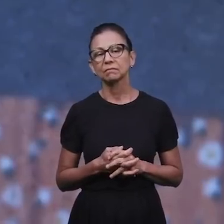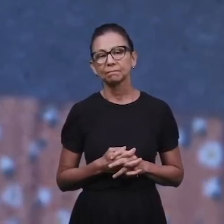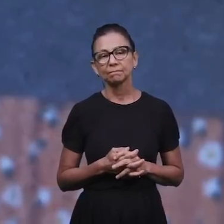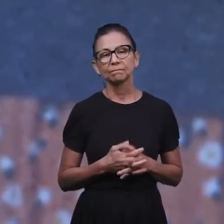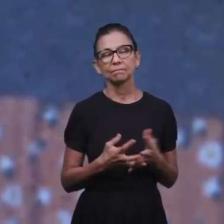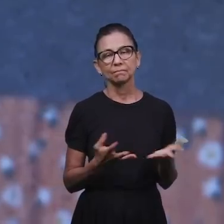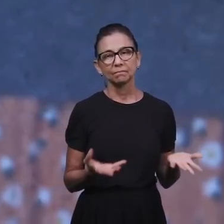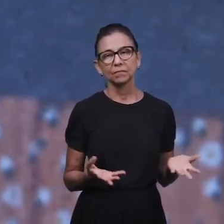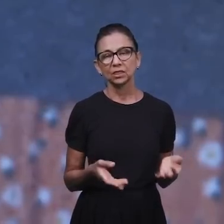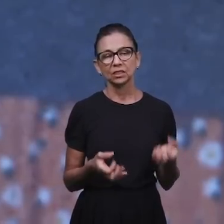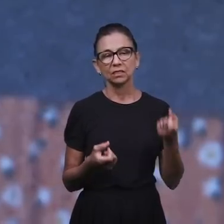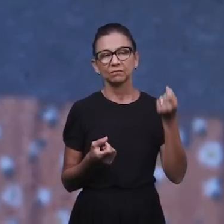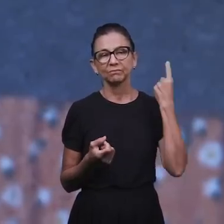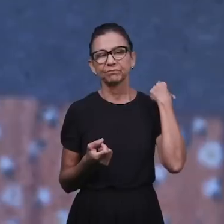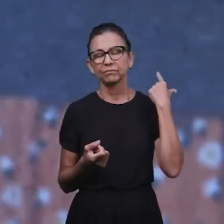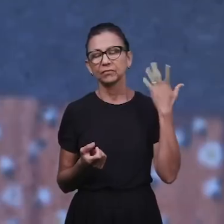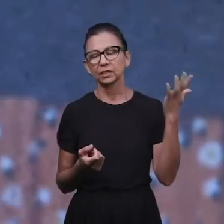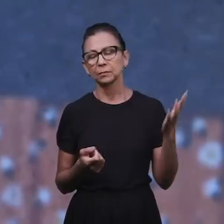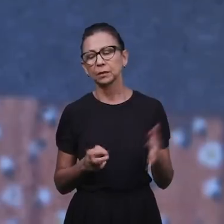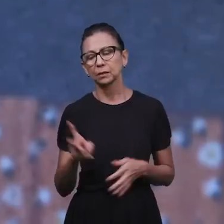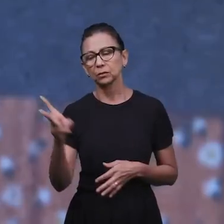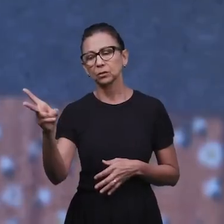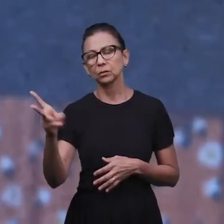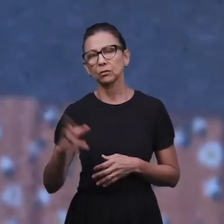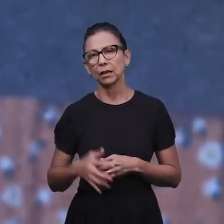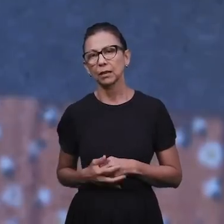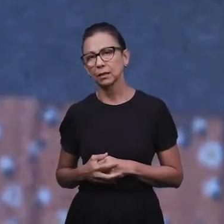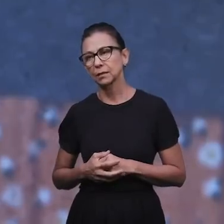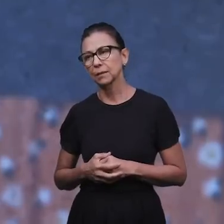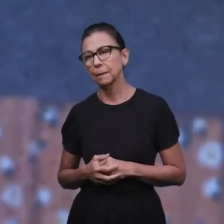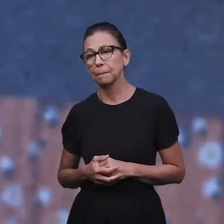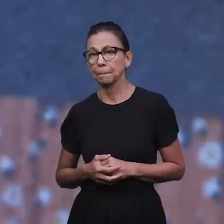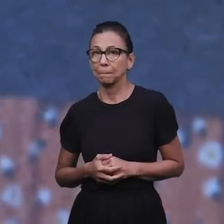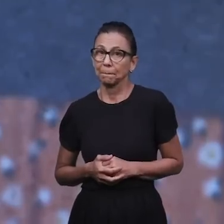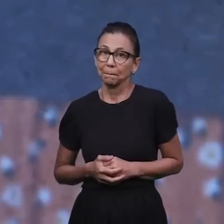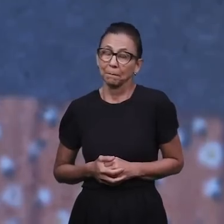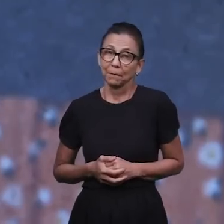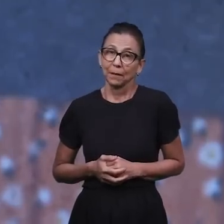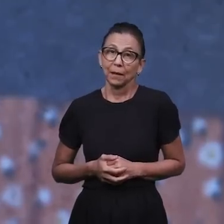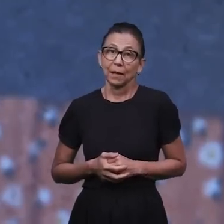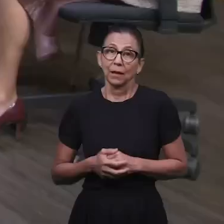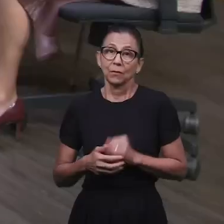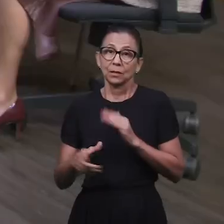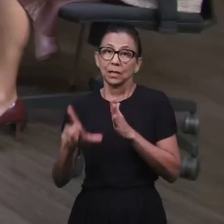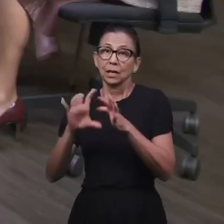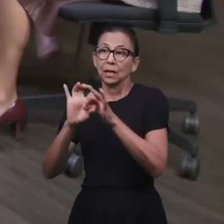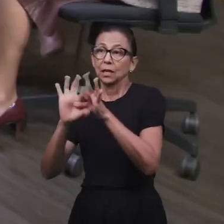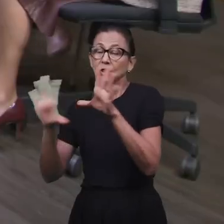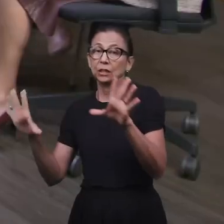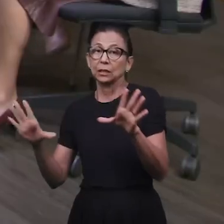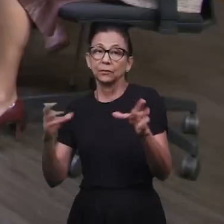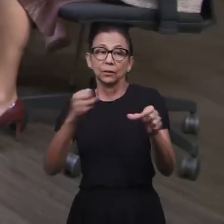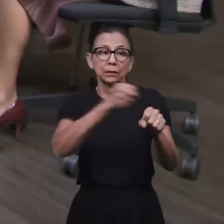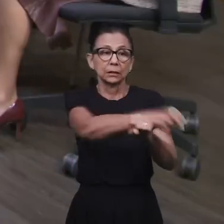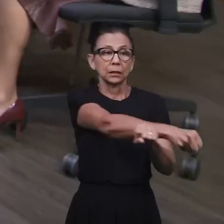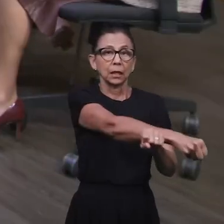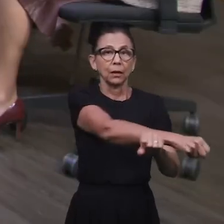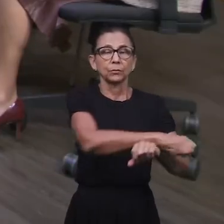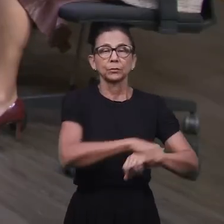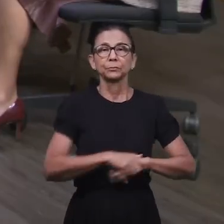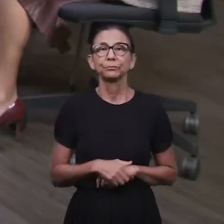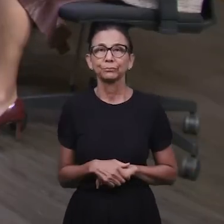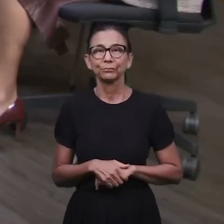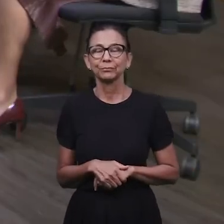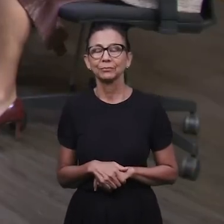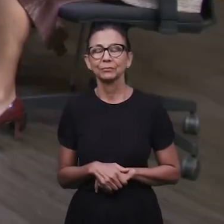pequenininho e que podia ter sido deixado para lá e seguido na caminhada. Troca a liberdade pela escravidão. Pela escravidão.